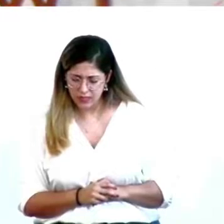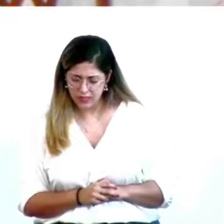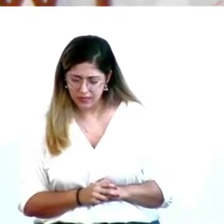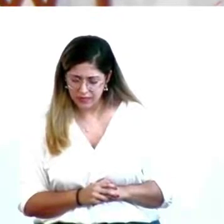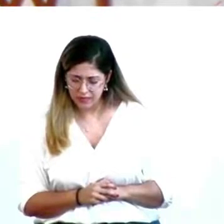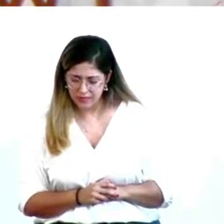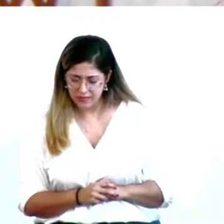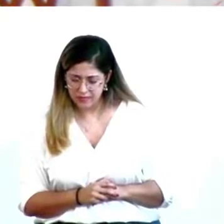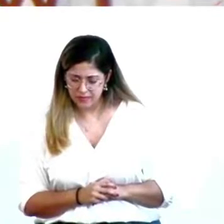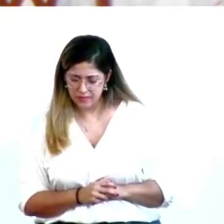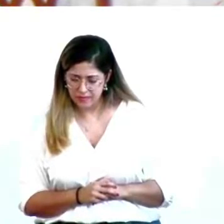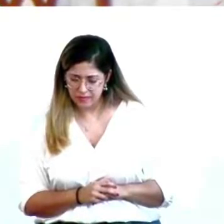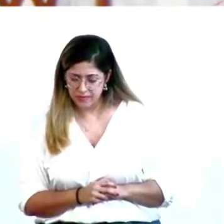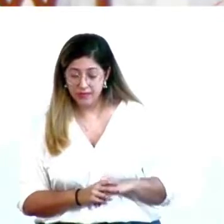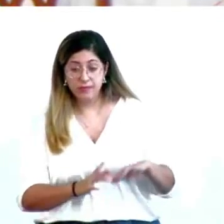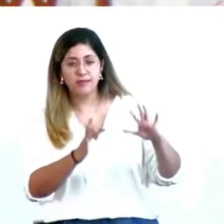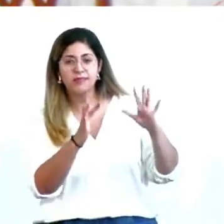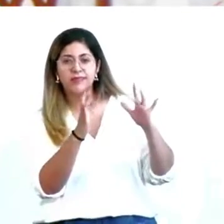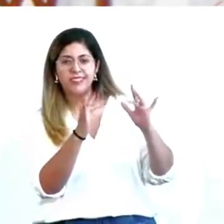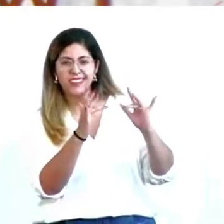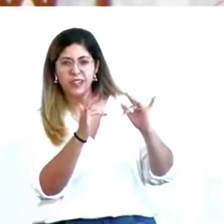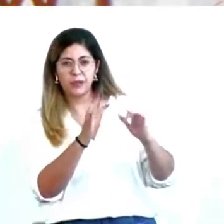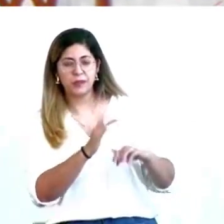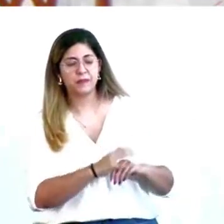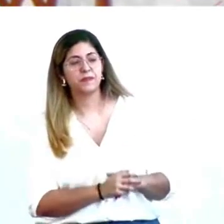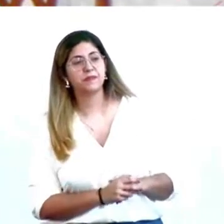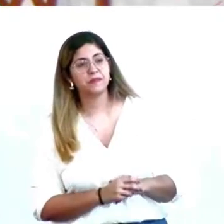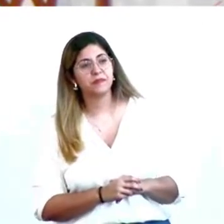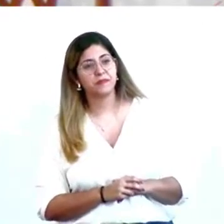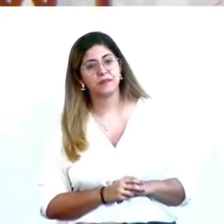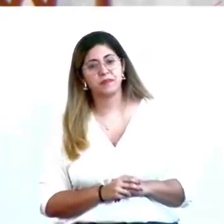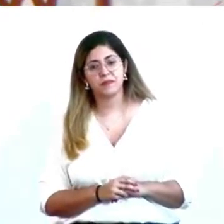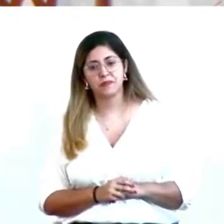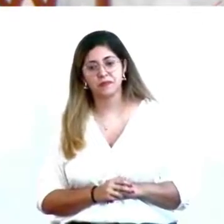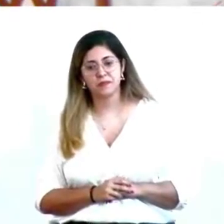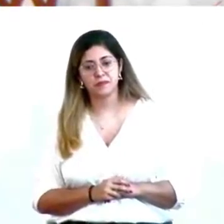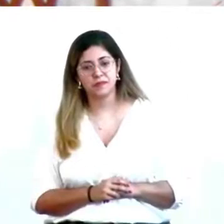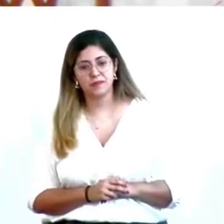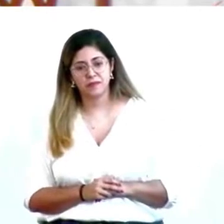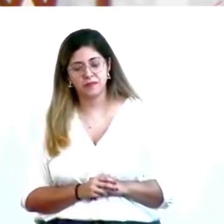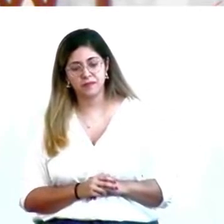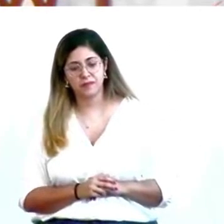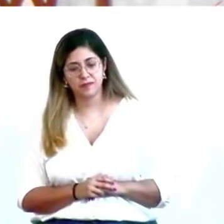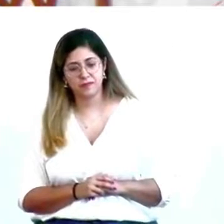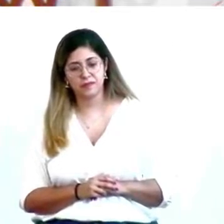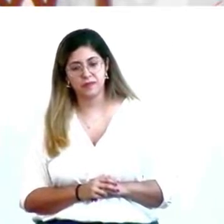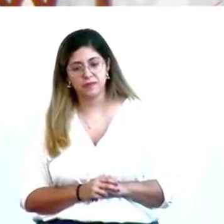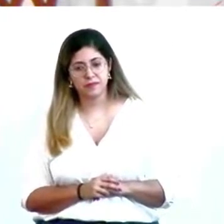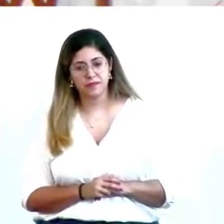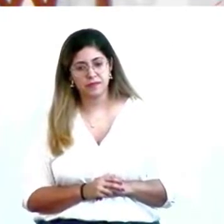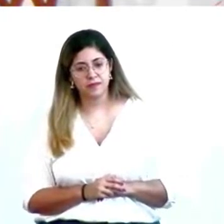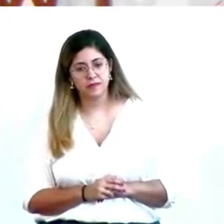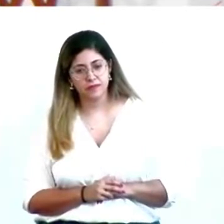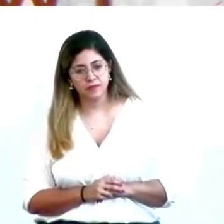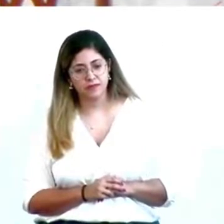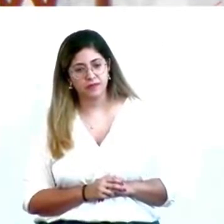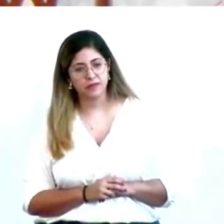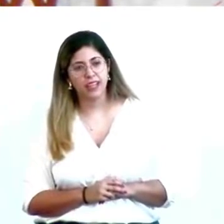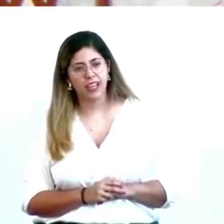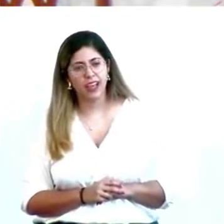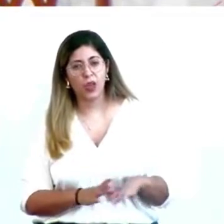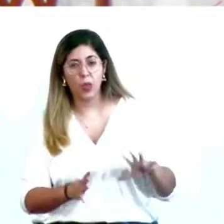Nós falamos sempre, mas na Escritura não tem namoro, mas hoje, por questões culturais, nós precisamos namorar para conhecer um ao outro.